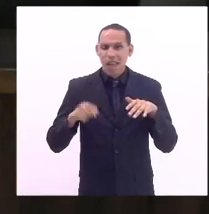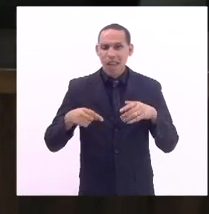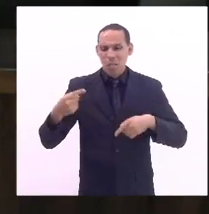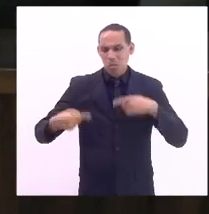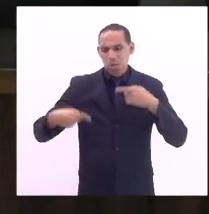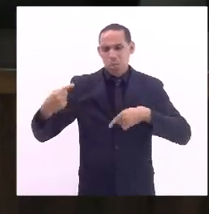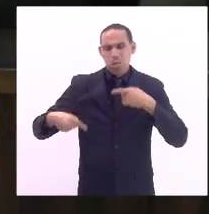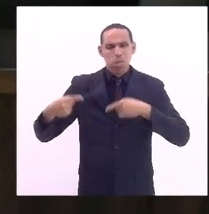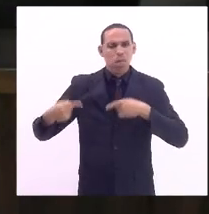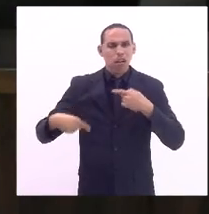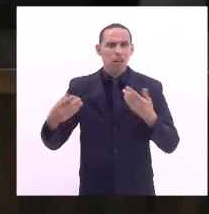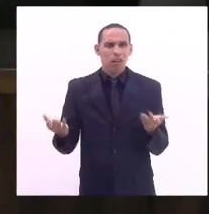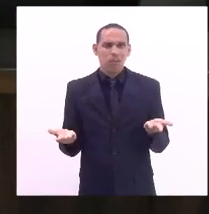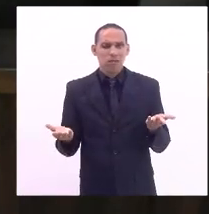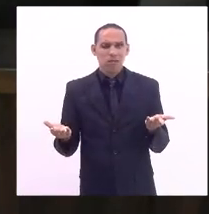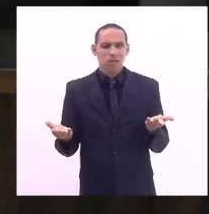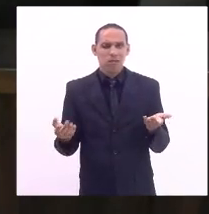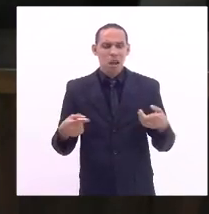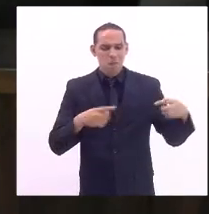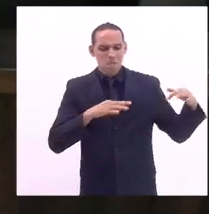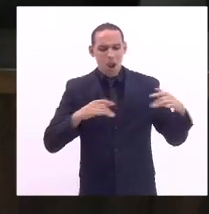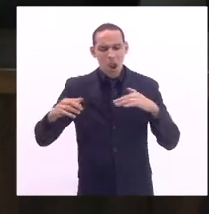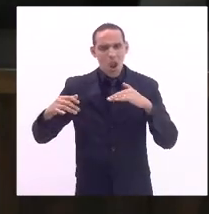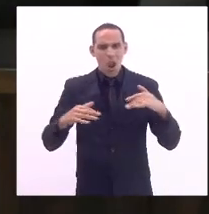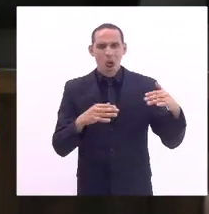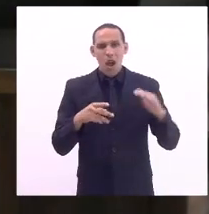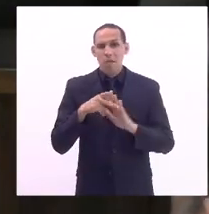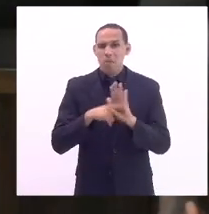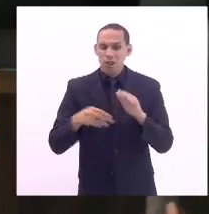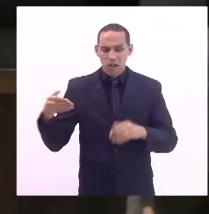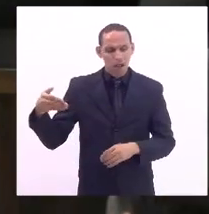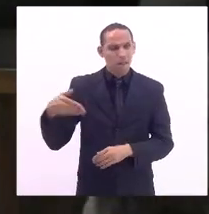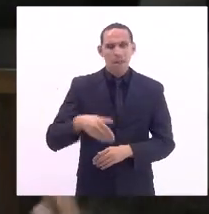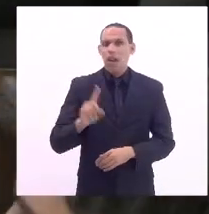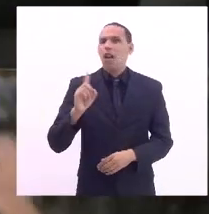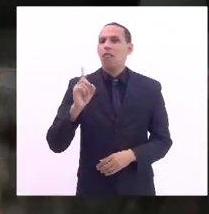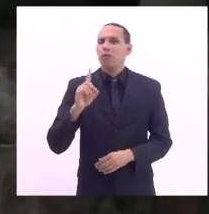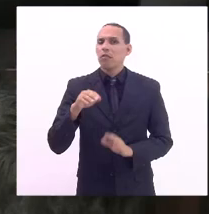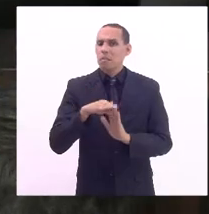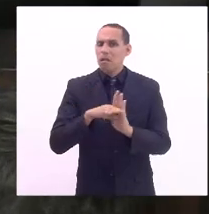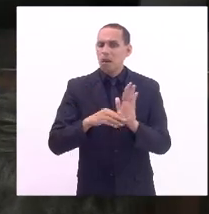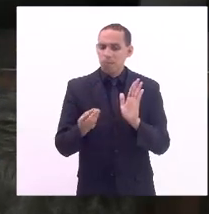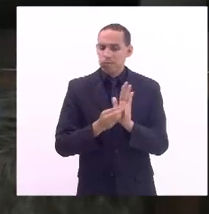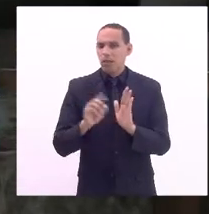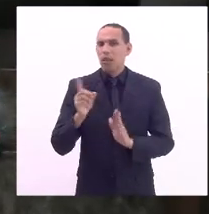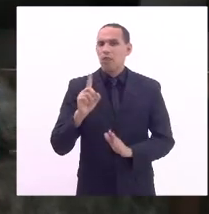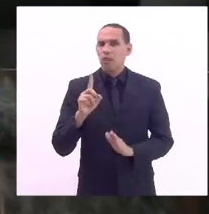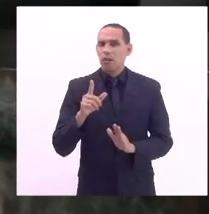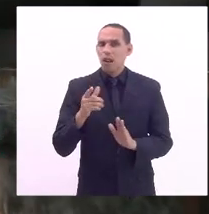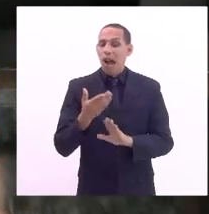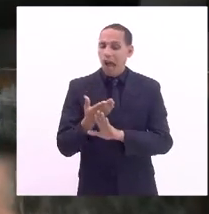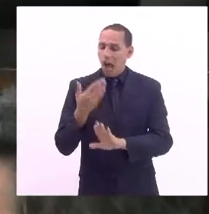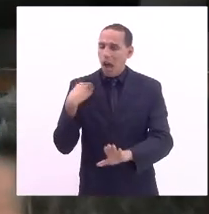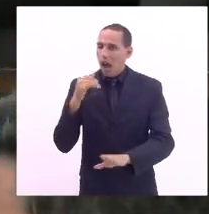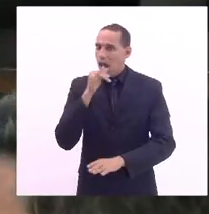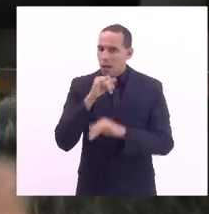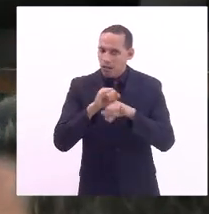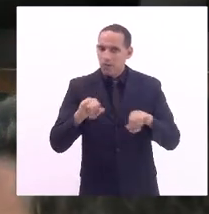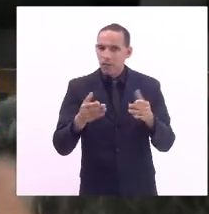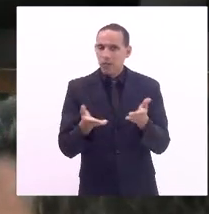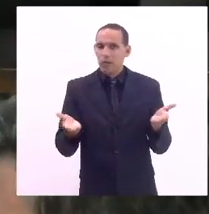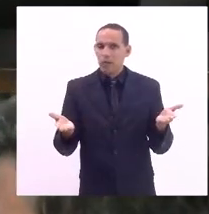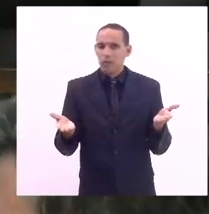de... campo de batalha, eu não vou trazer mais projeto polêmico para a pauta. Estou avisando antes a todos os senhores